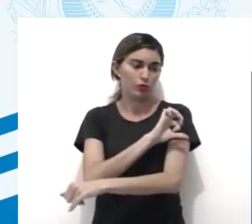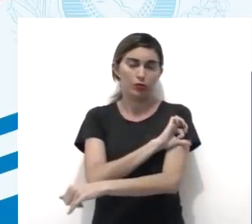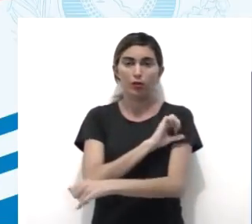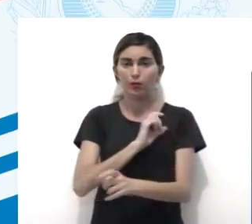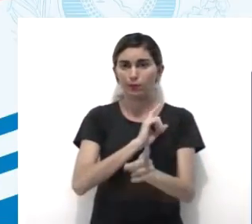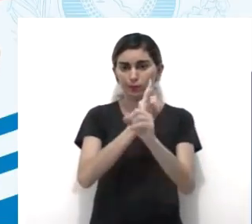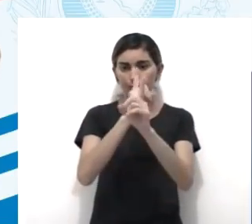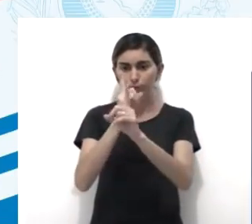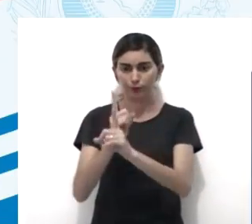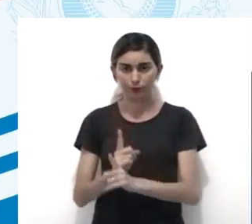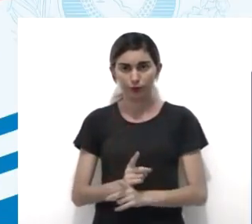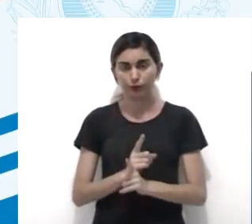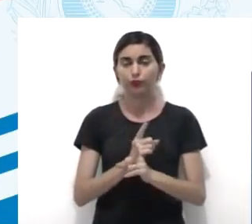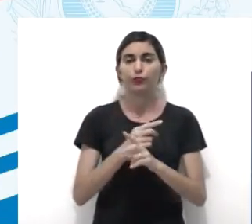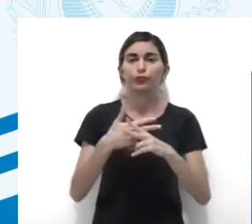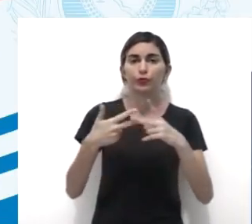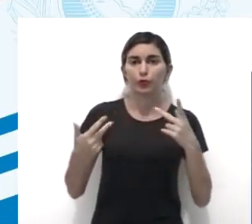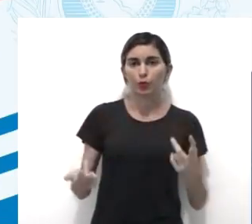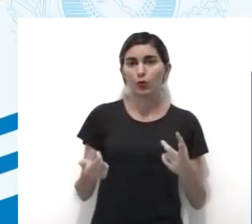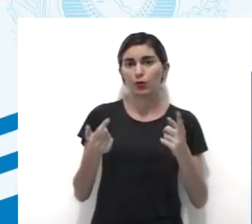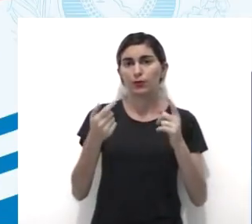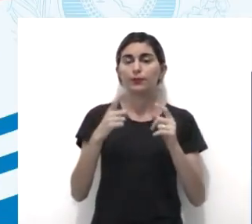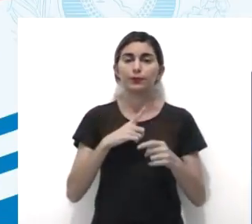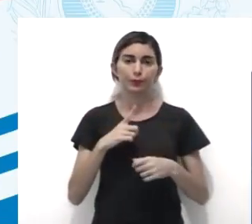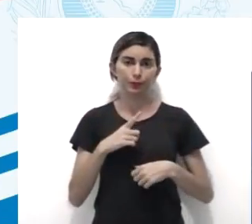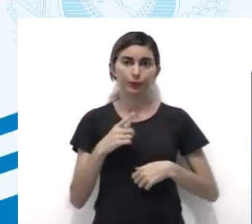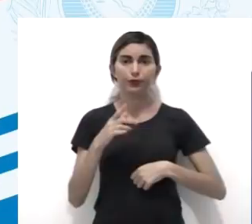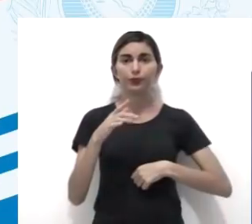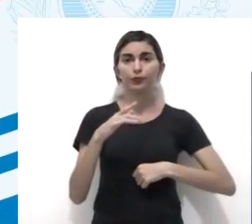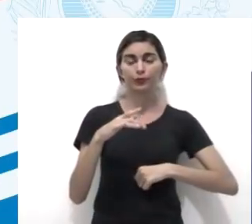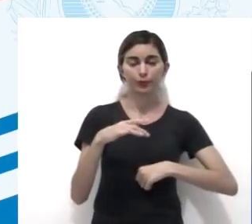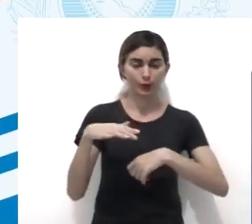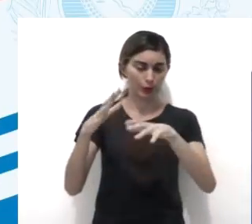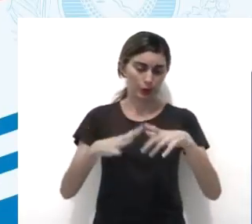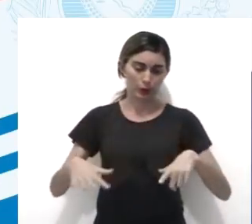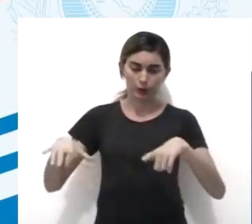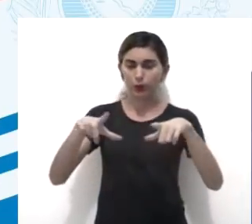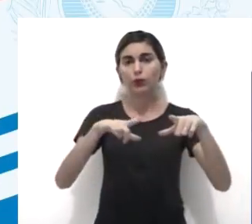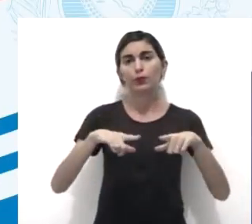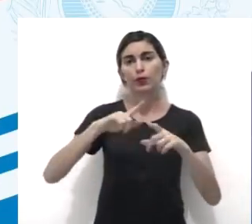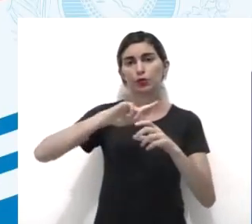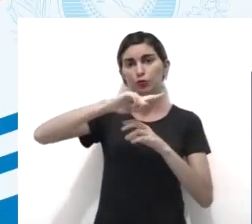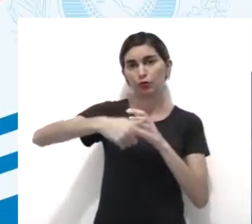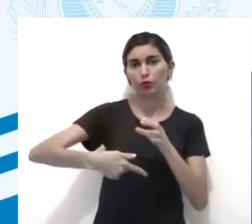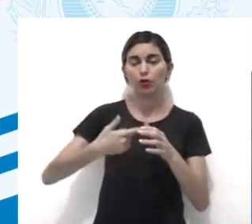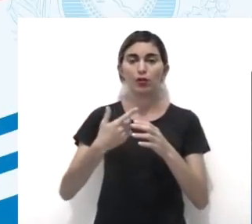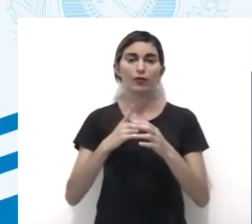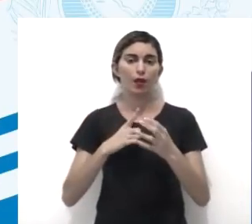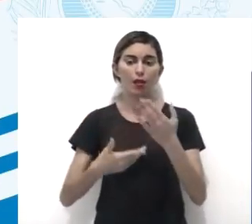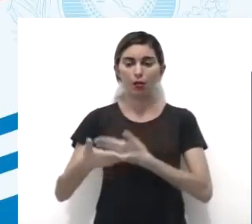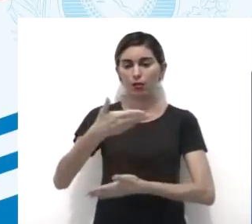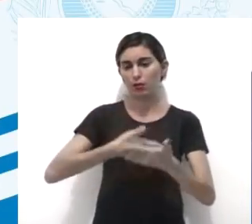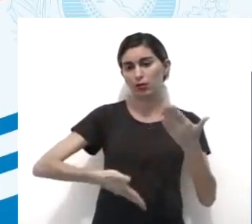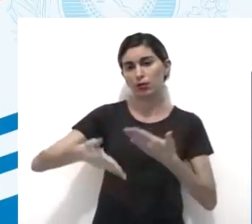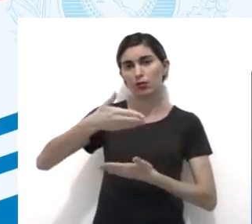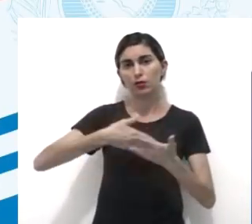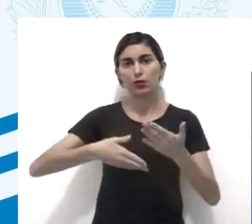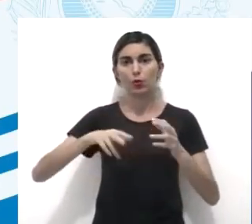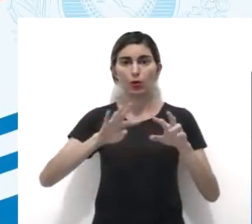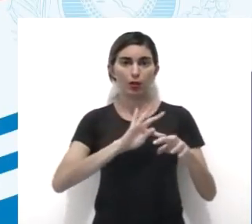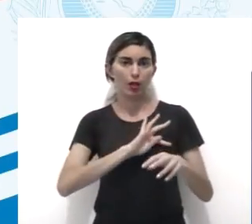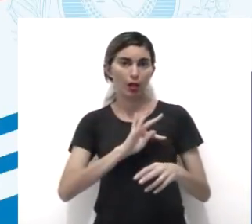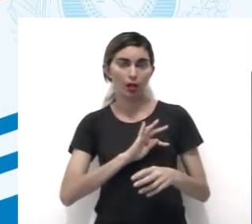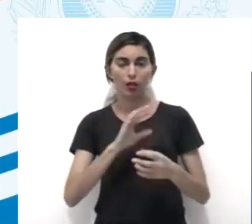gente começa a identificar os elementos que estão presentes no espaço geográfico que configuram essa relação